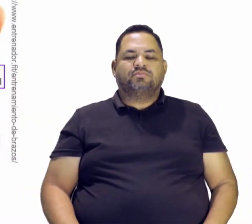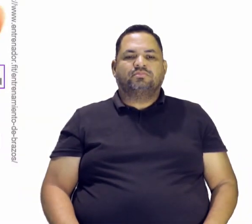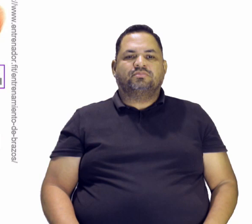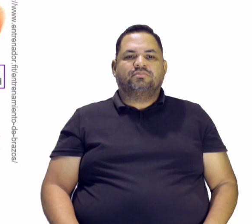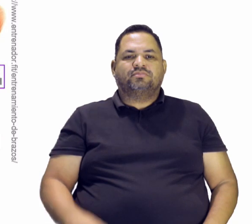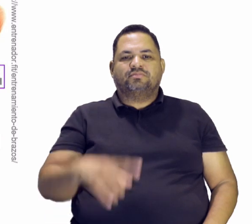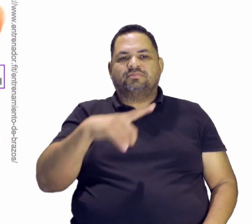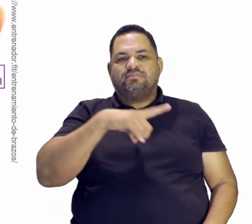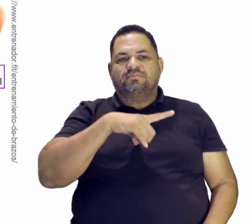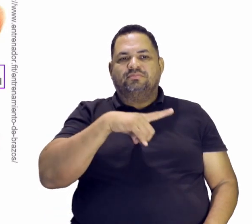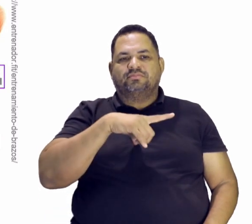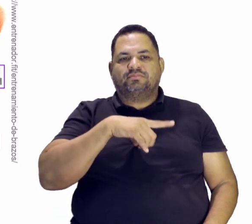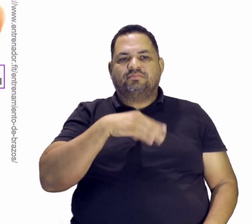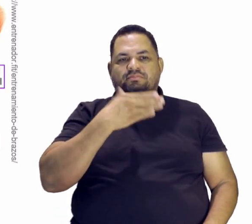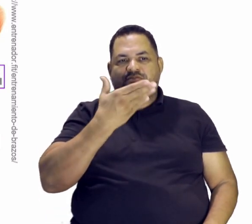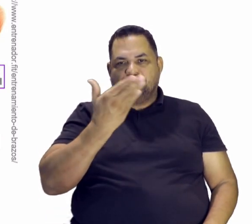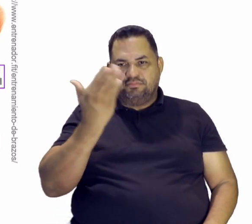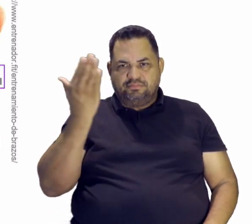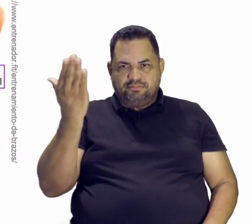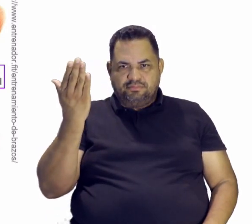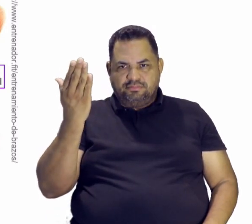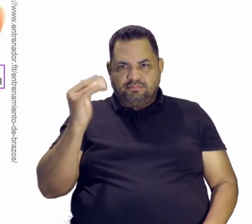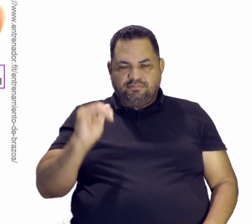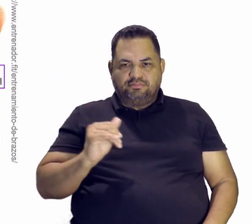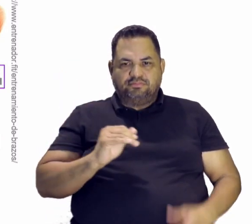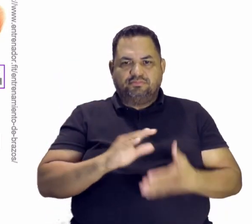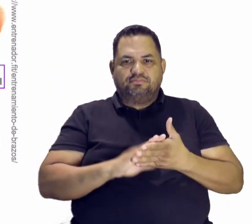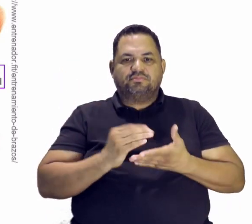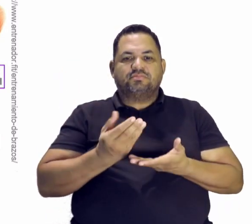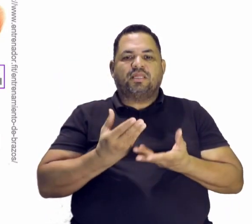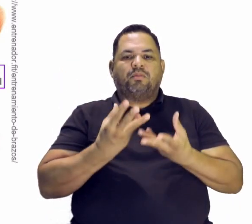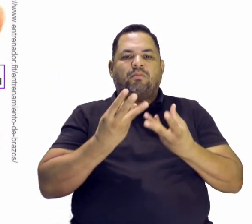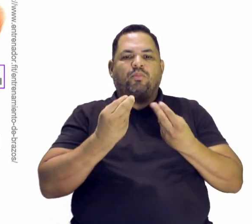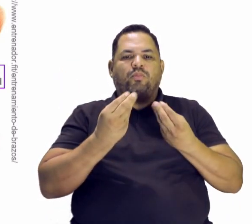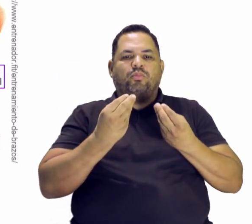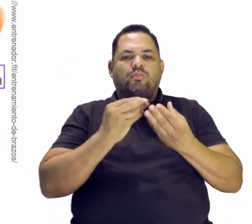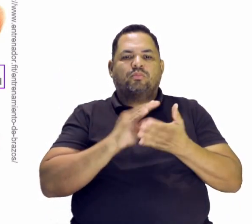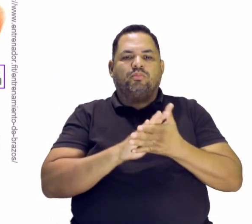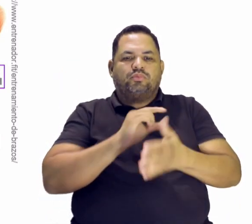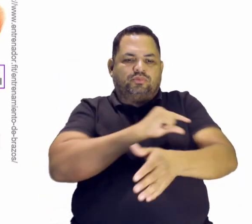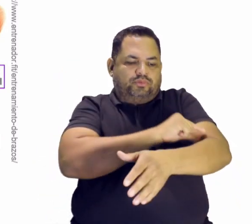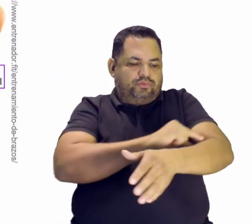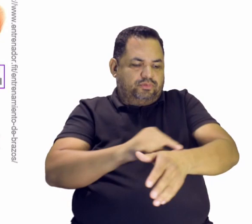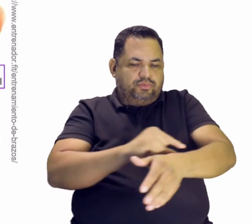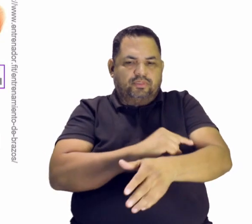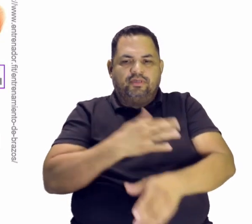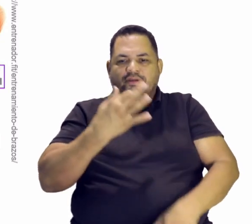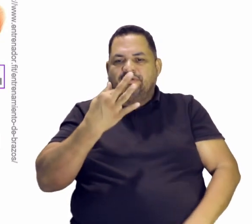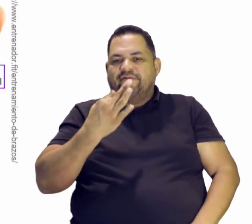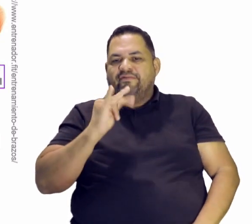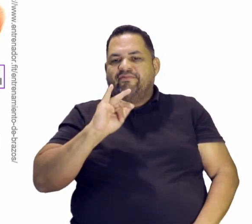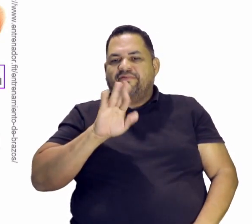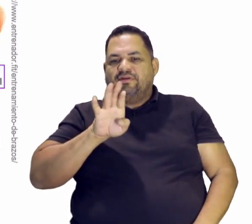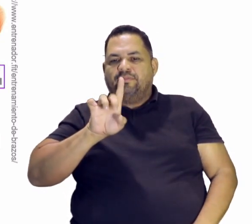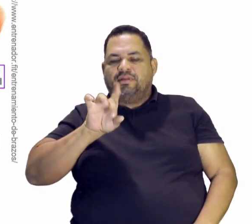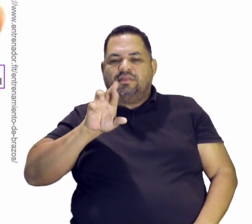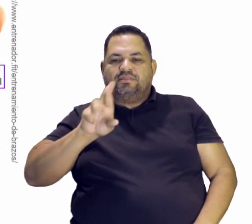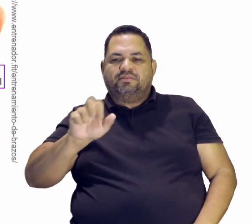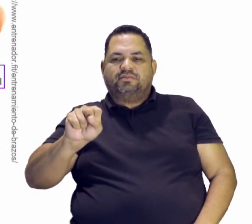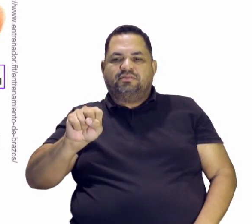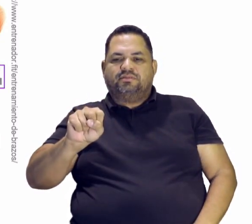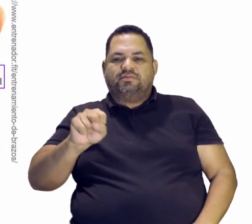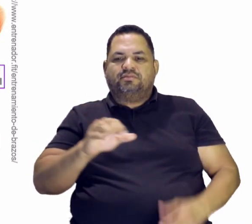aí a predominância de fibras em alguns músculos, né? Então,